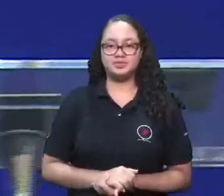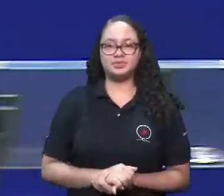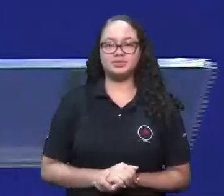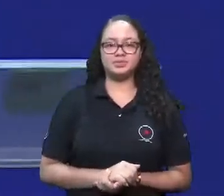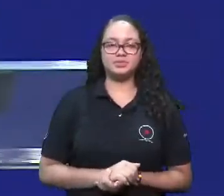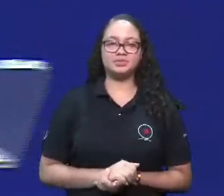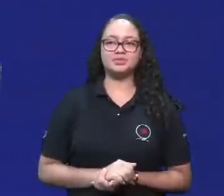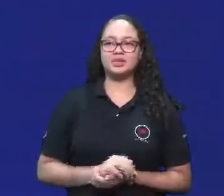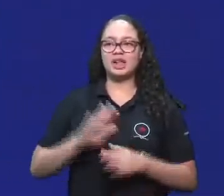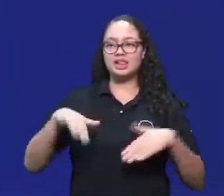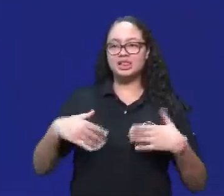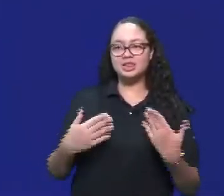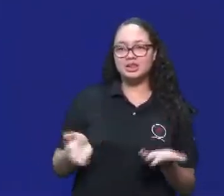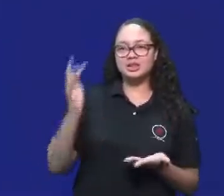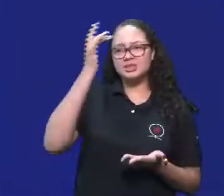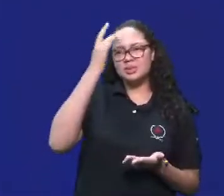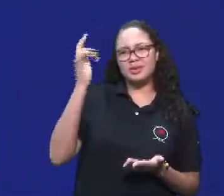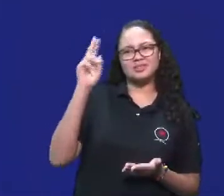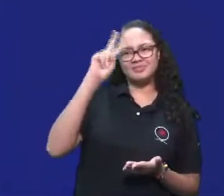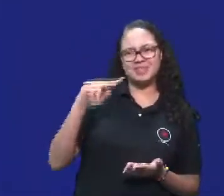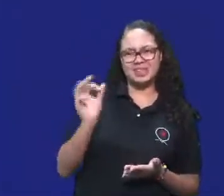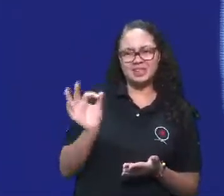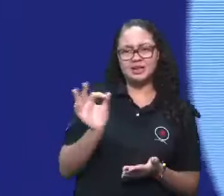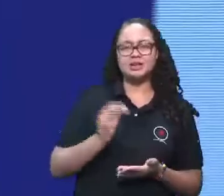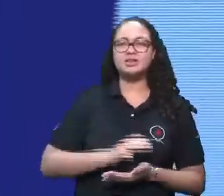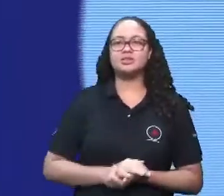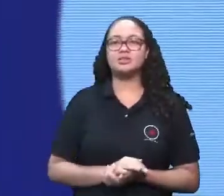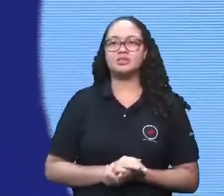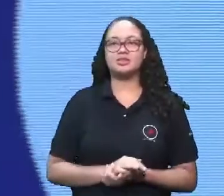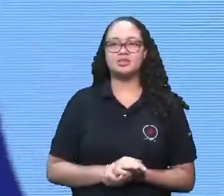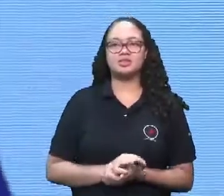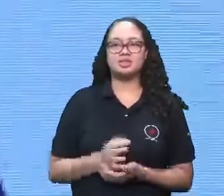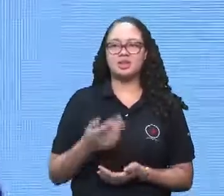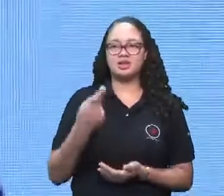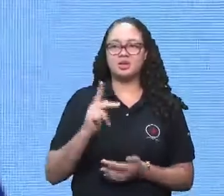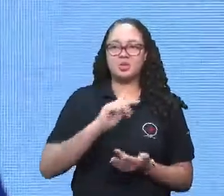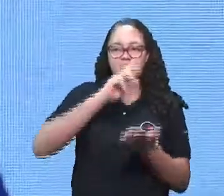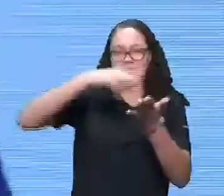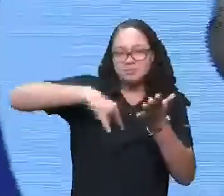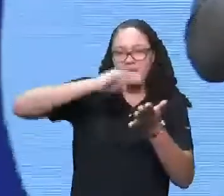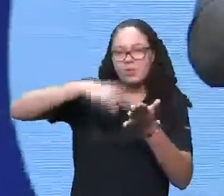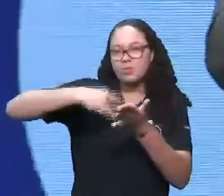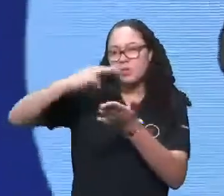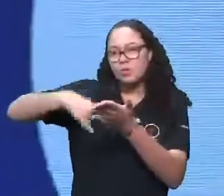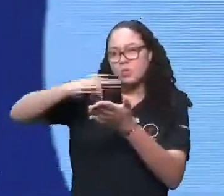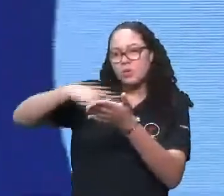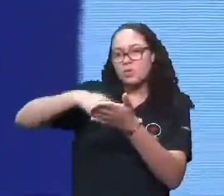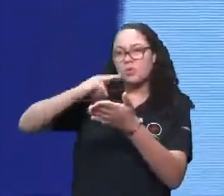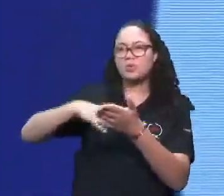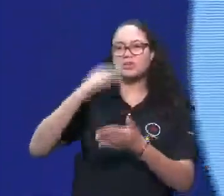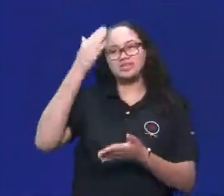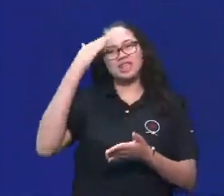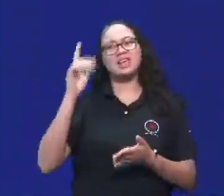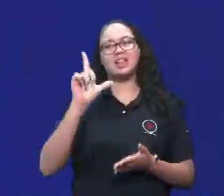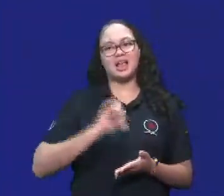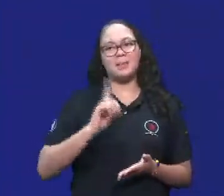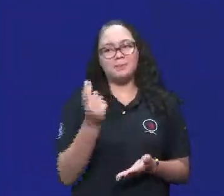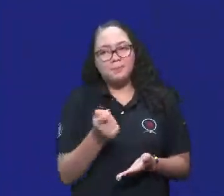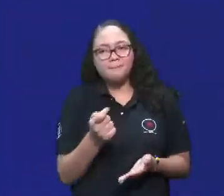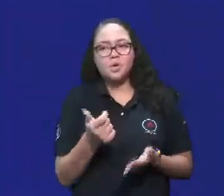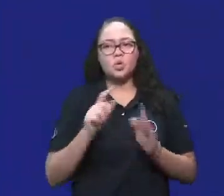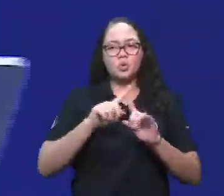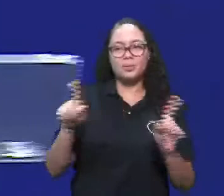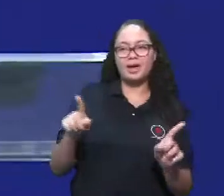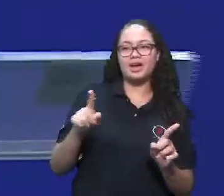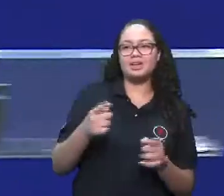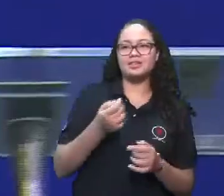Então você pegue, amanhã é segunda, né? Pegue todos os seus boletos. Pegue toda, eu sei que você tem pouco boleto, mas arruma alguns,